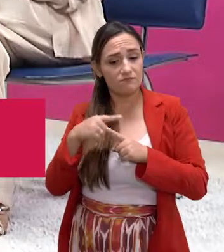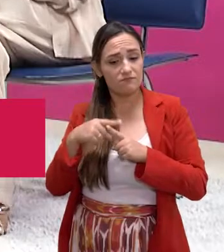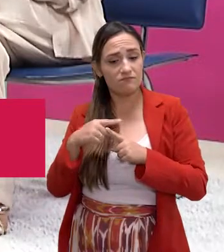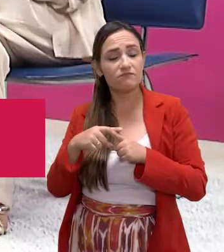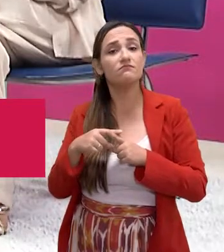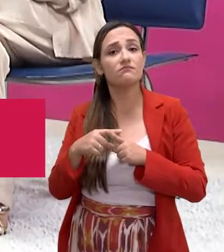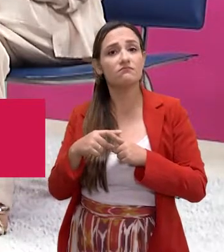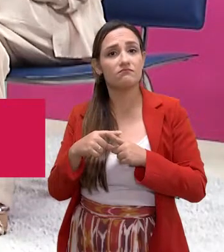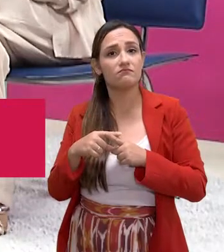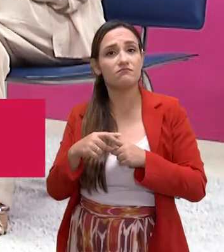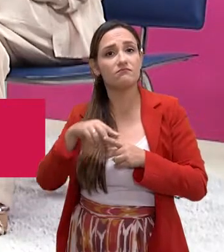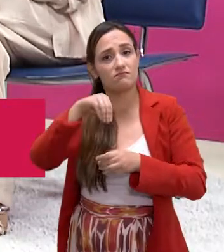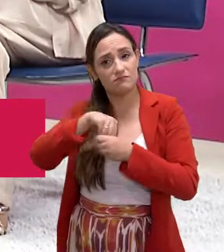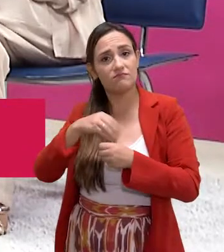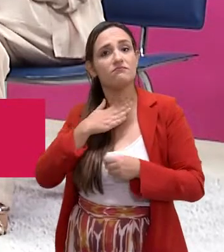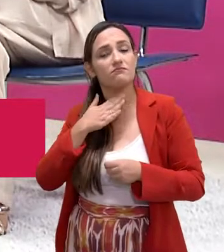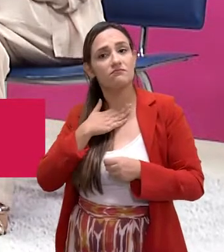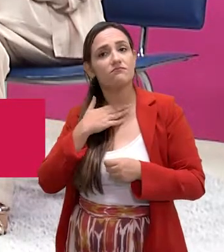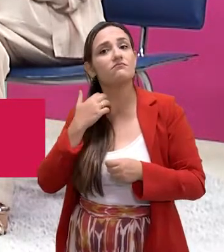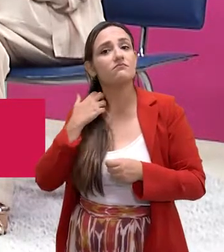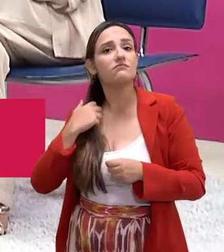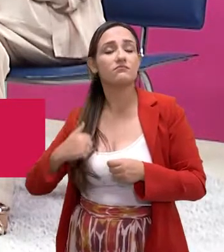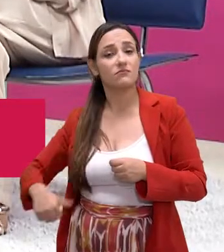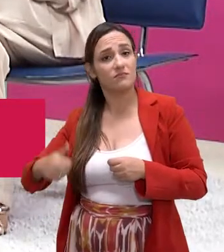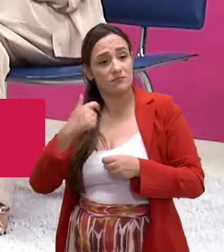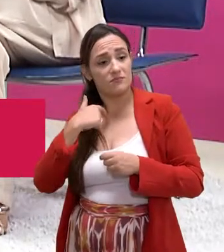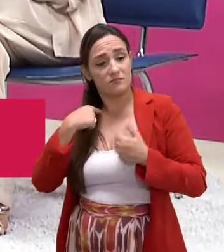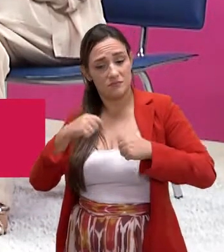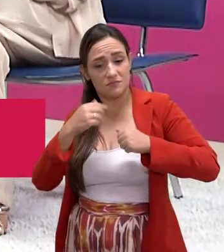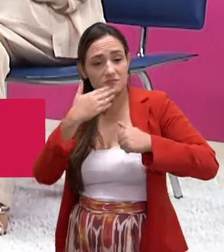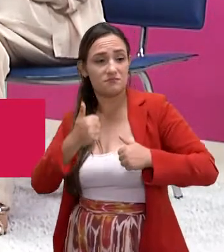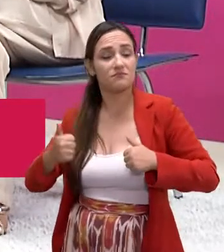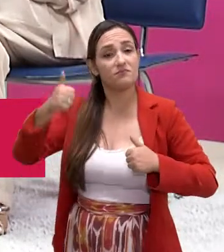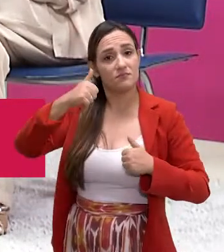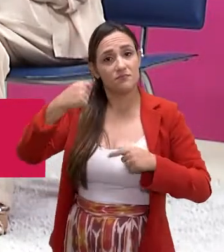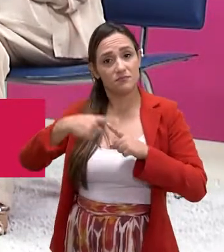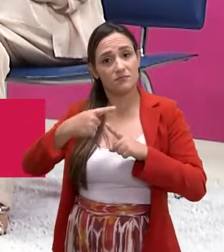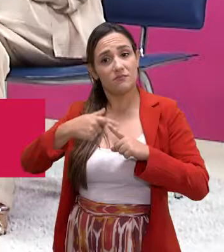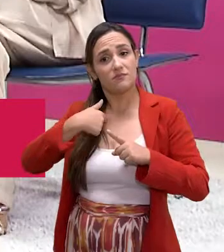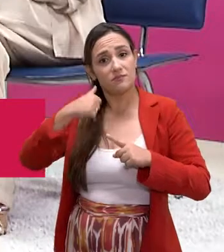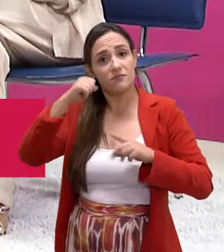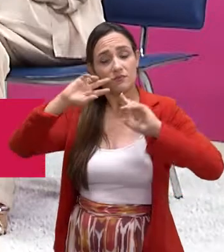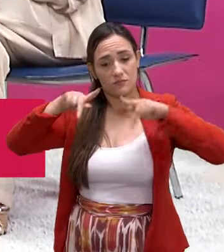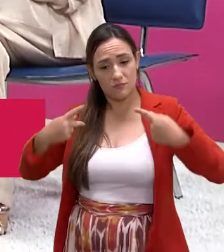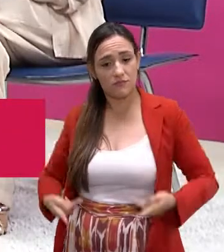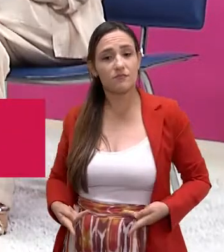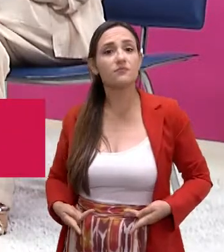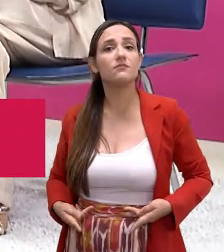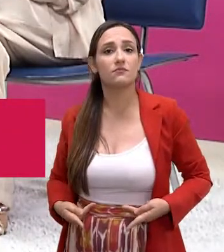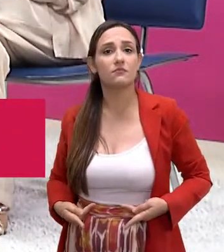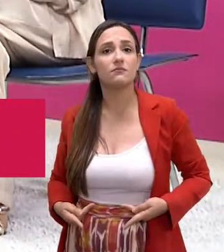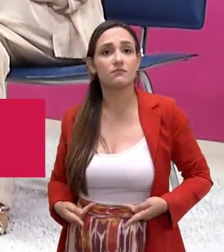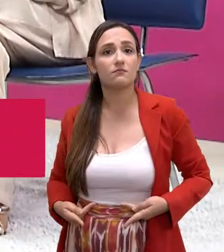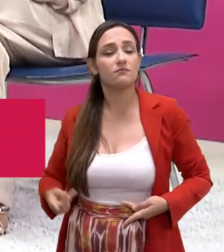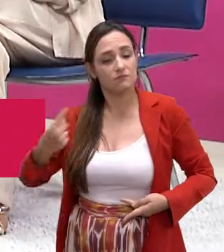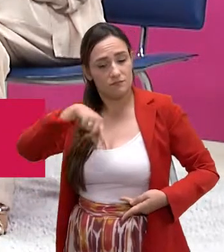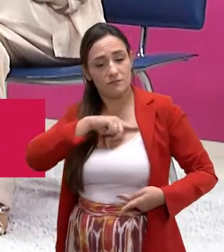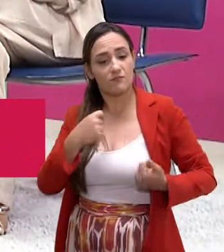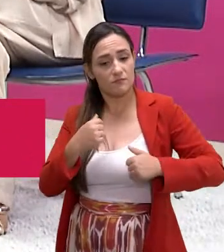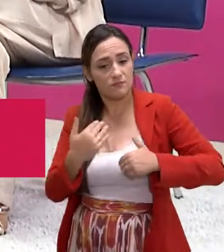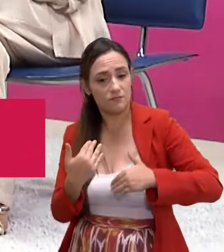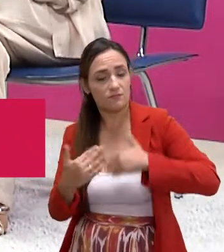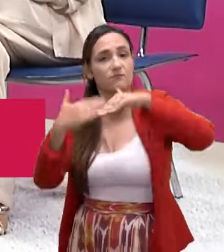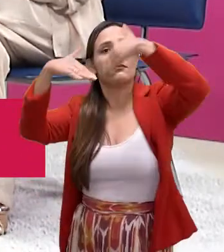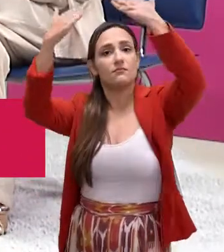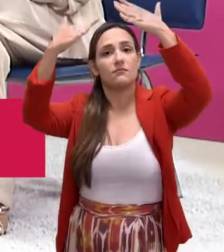que está imbuído, está dentro de mim, de que eu tenho que ser melhor para mim, enquanto ser humano, né? Eu tenho um olhar de que nós estamos aqui para evoluir.